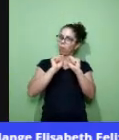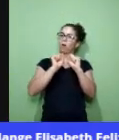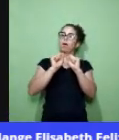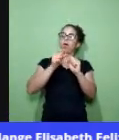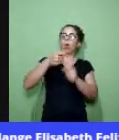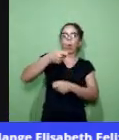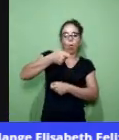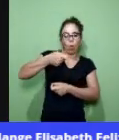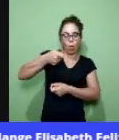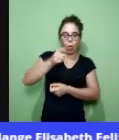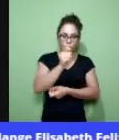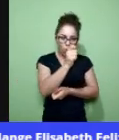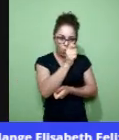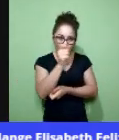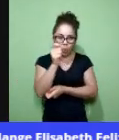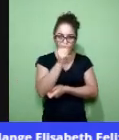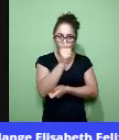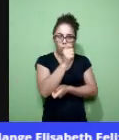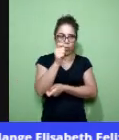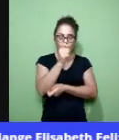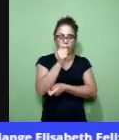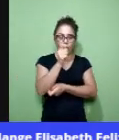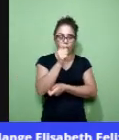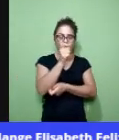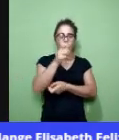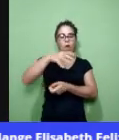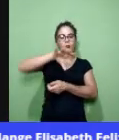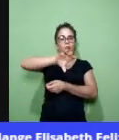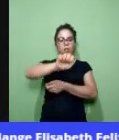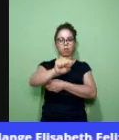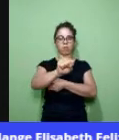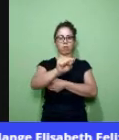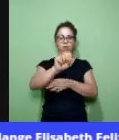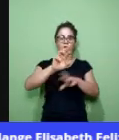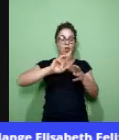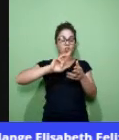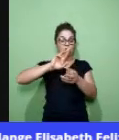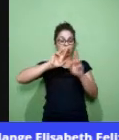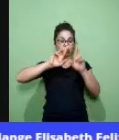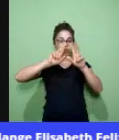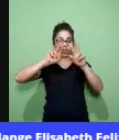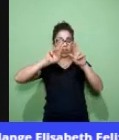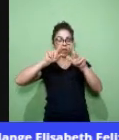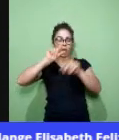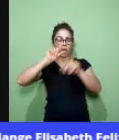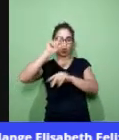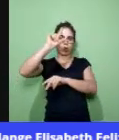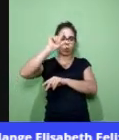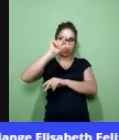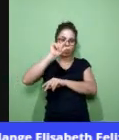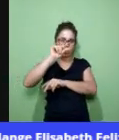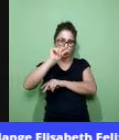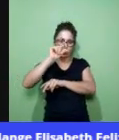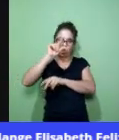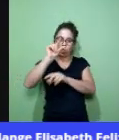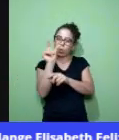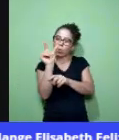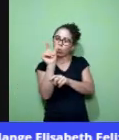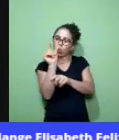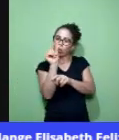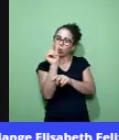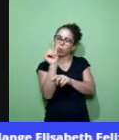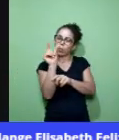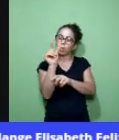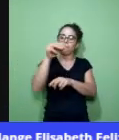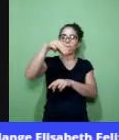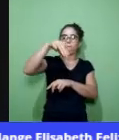trabalhar com as lupas manuais. Então, a gente tem lupas com diferentes milímetros.